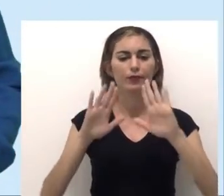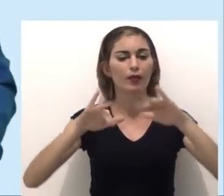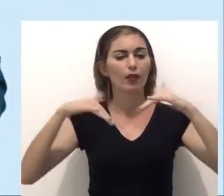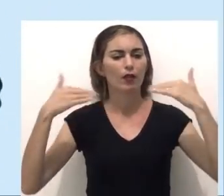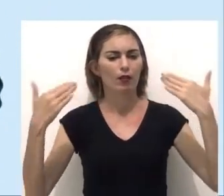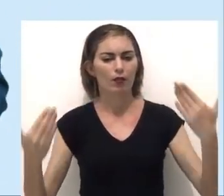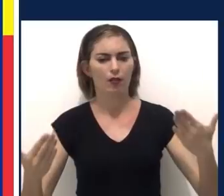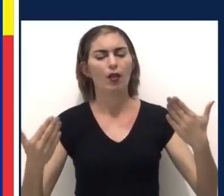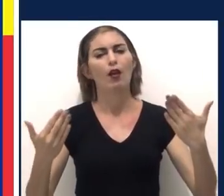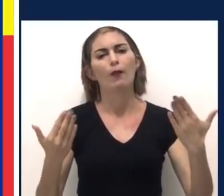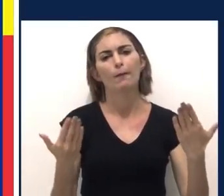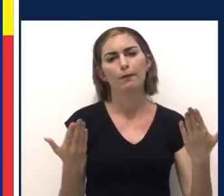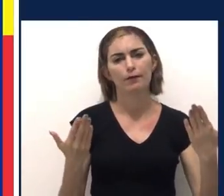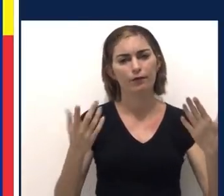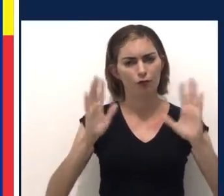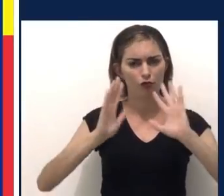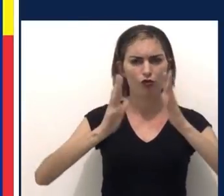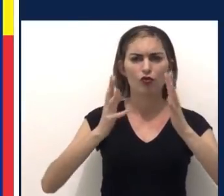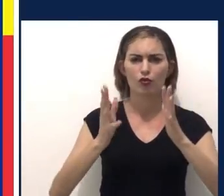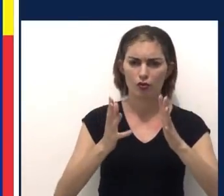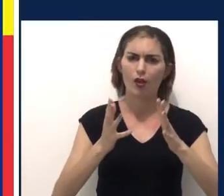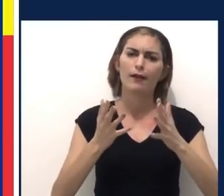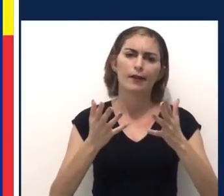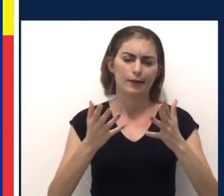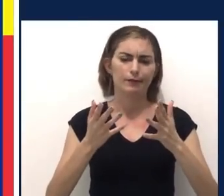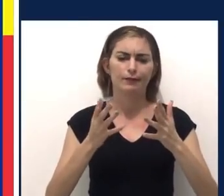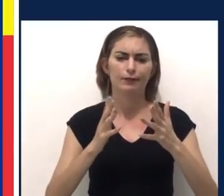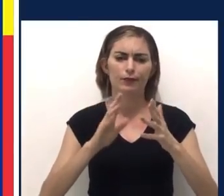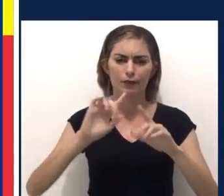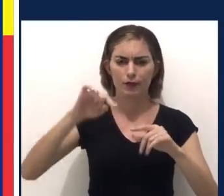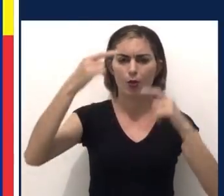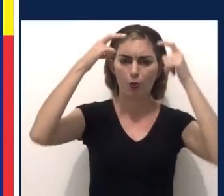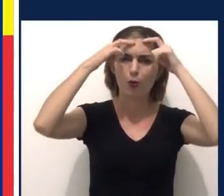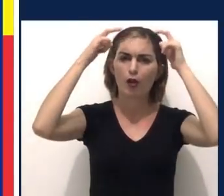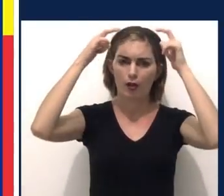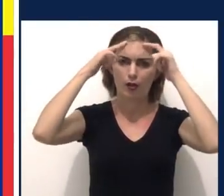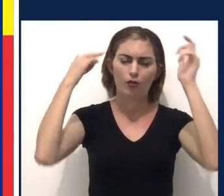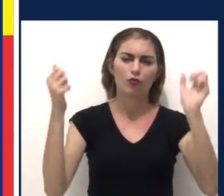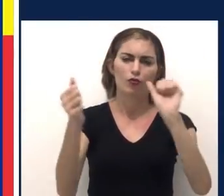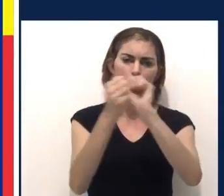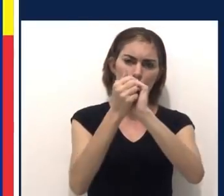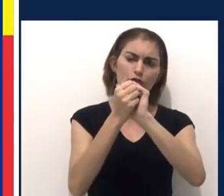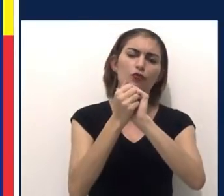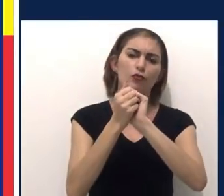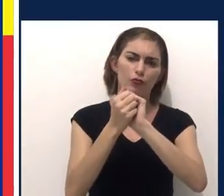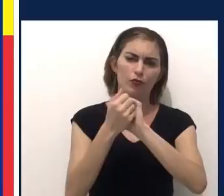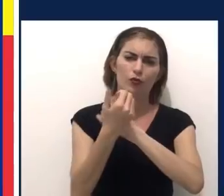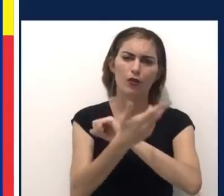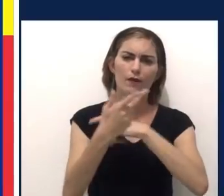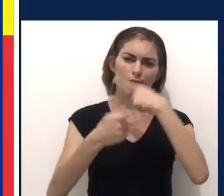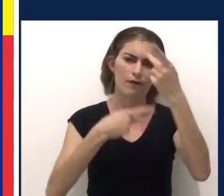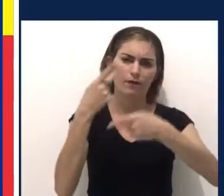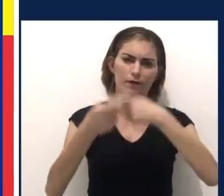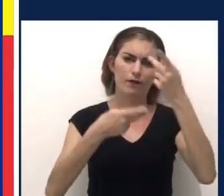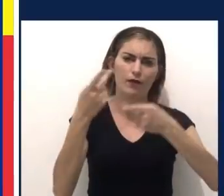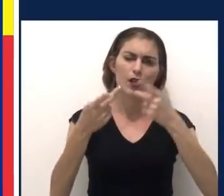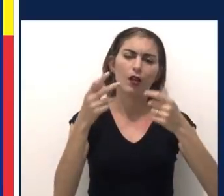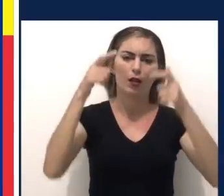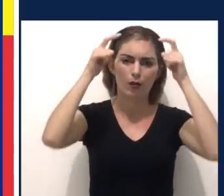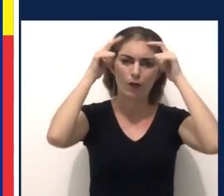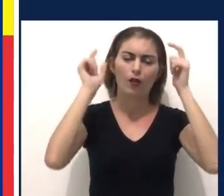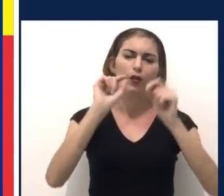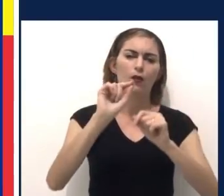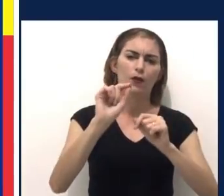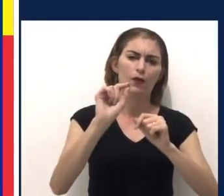a ele. Então, Jacques Rousseau, né, o rei, juntamente com Jean Bandin, vai falar